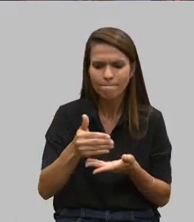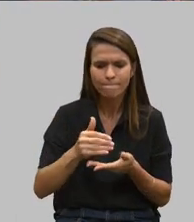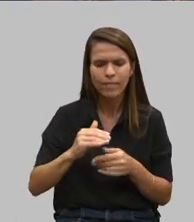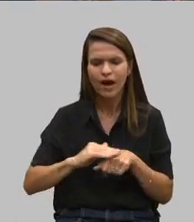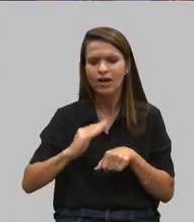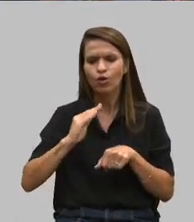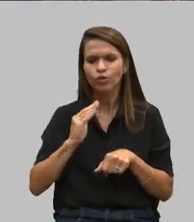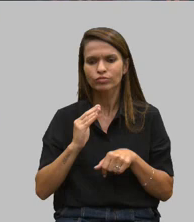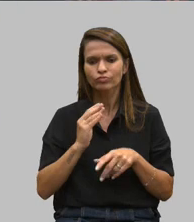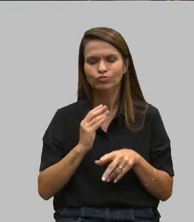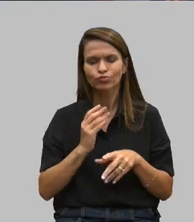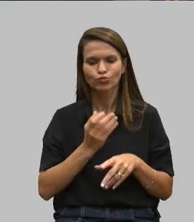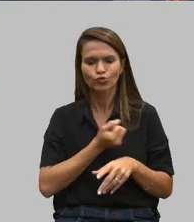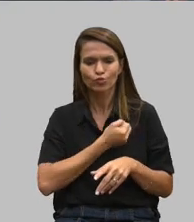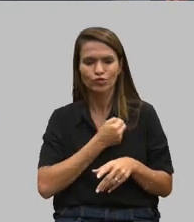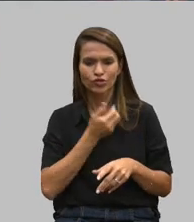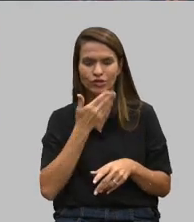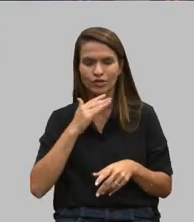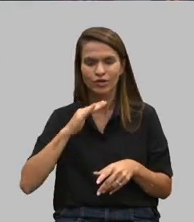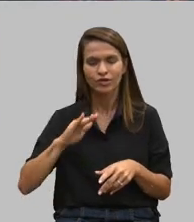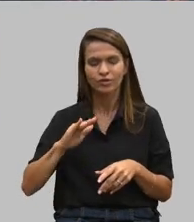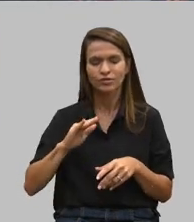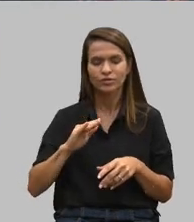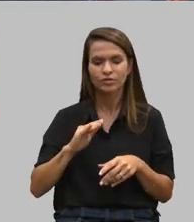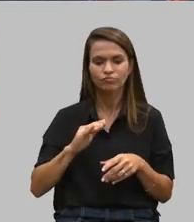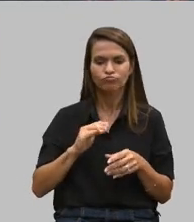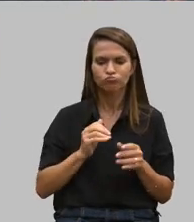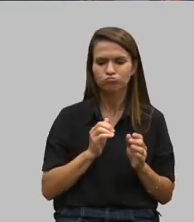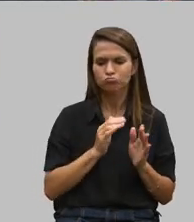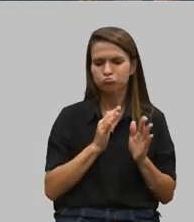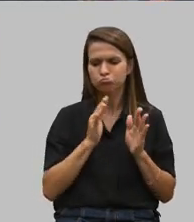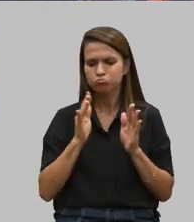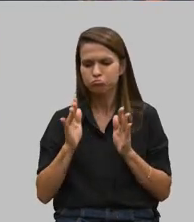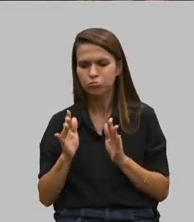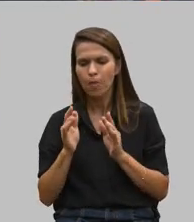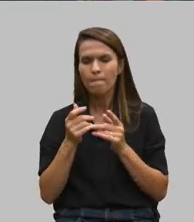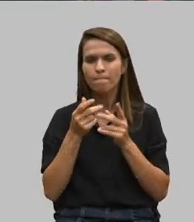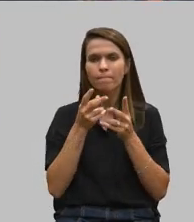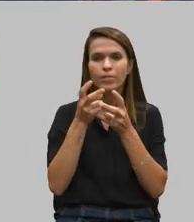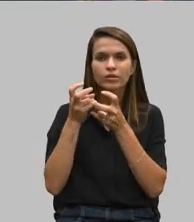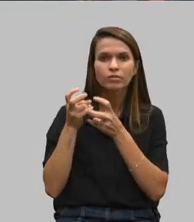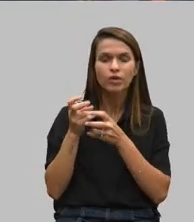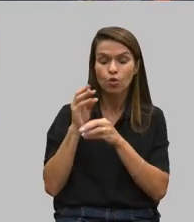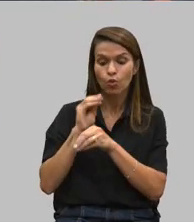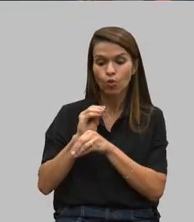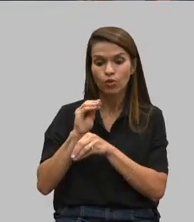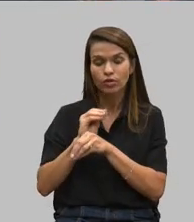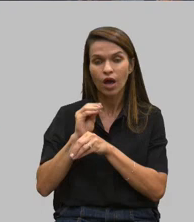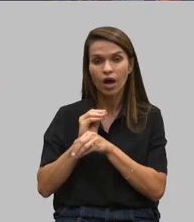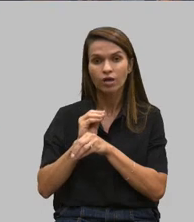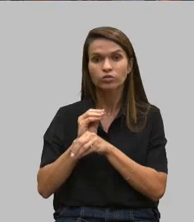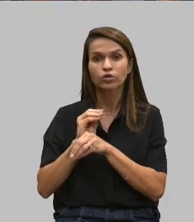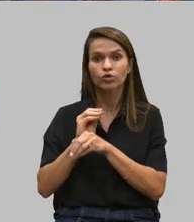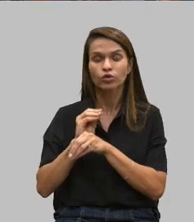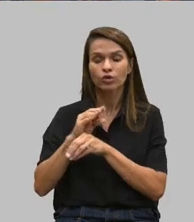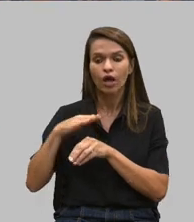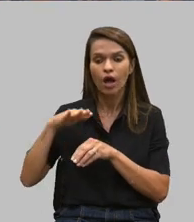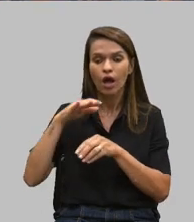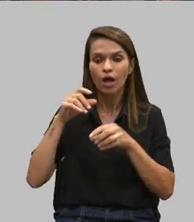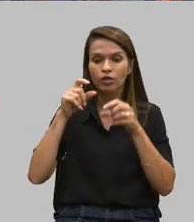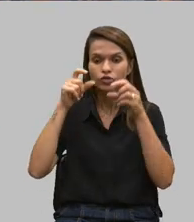garantir Então dentro da linha de cuidado tanto da oftalmologia quanto da da triagem